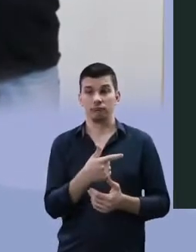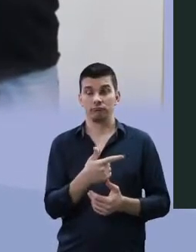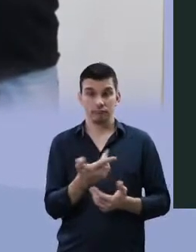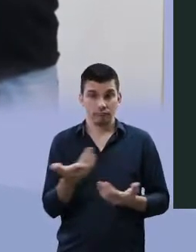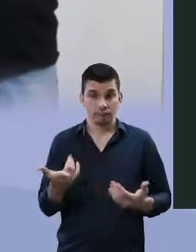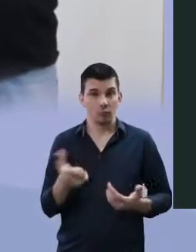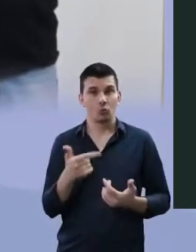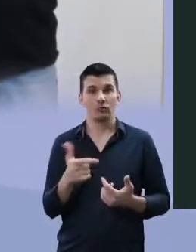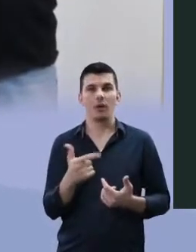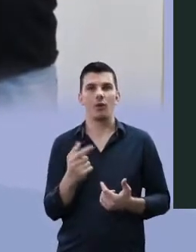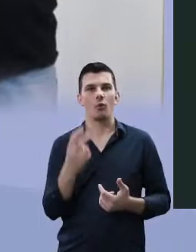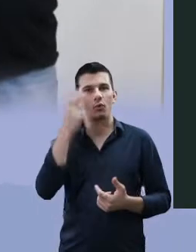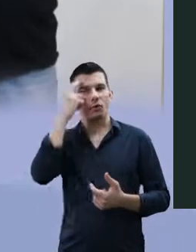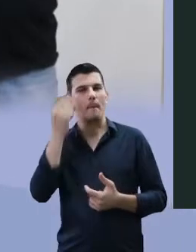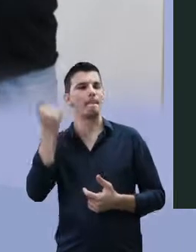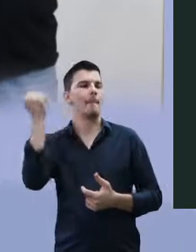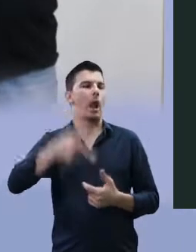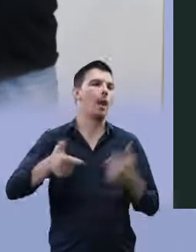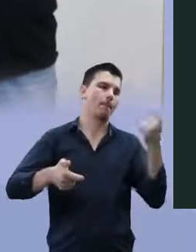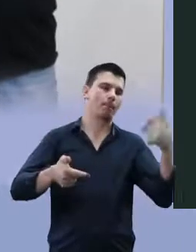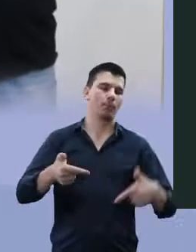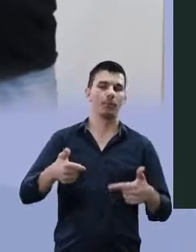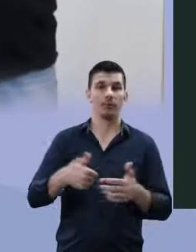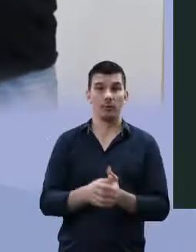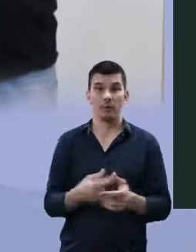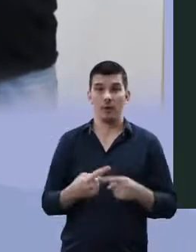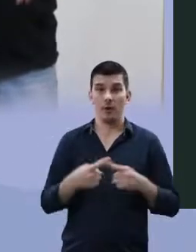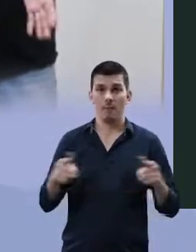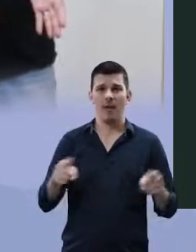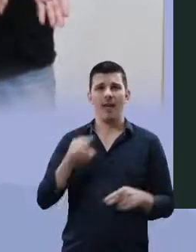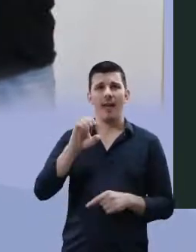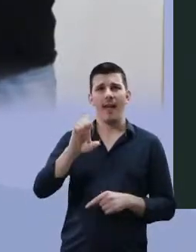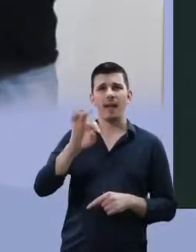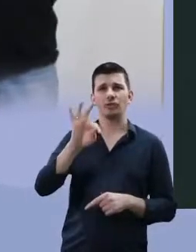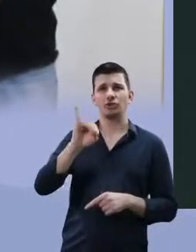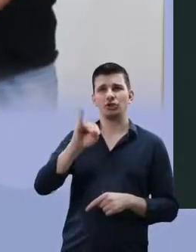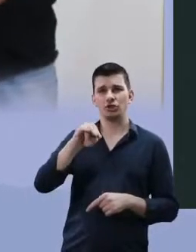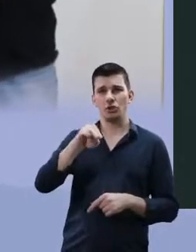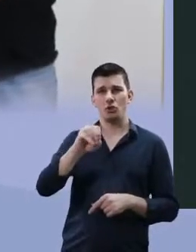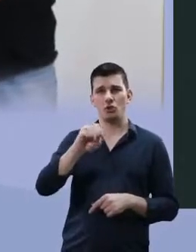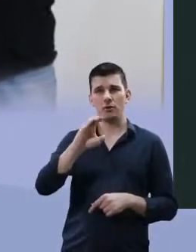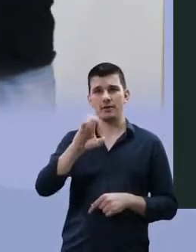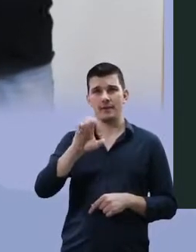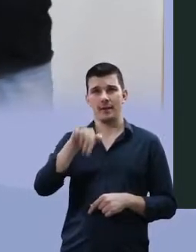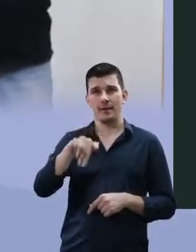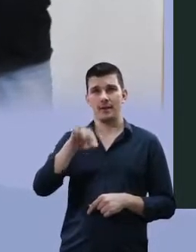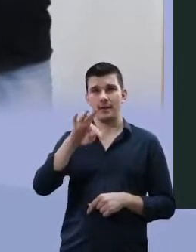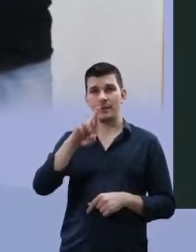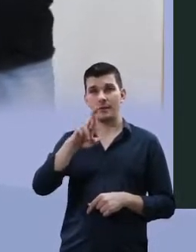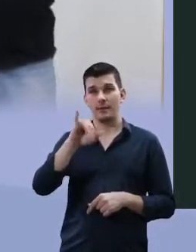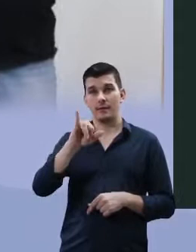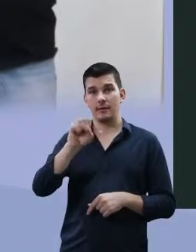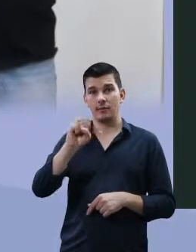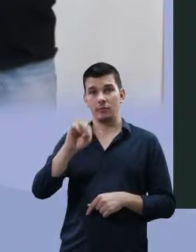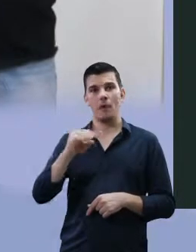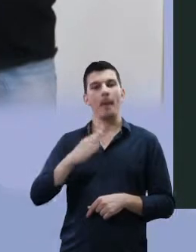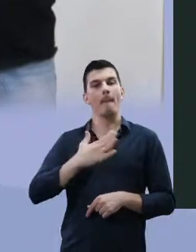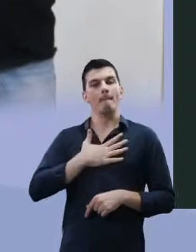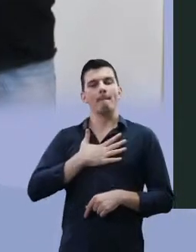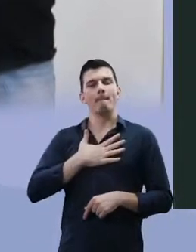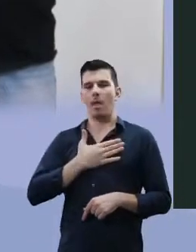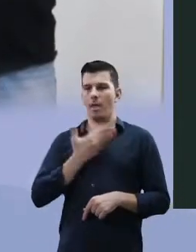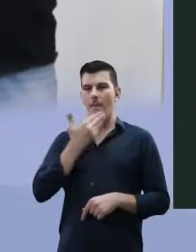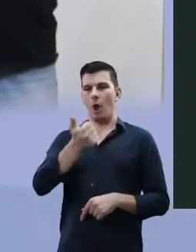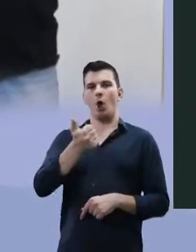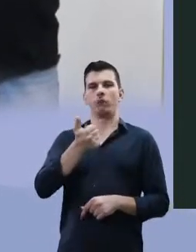Então não existe nesse sentido uma cultura superior ou inferior. Mas e o etnocentrismo? O etnocentrismo, como o próprio nome diz, é